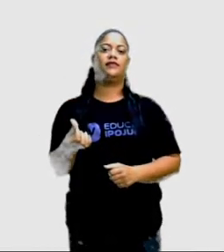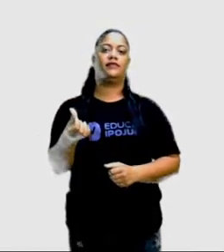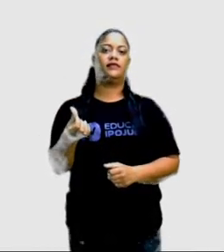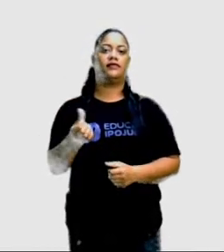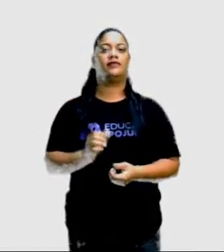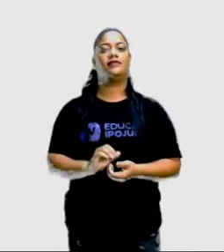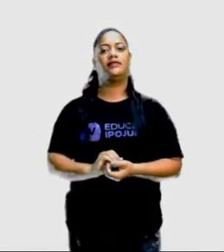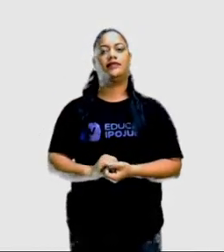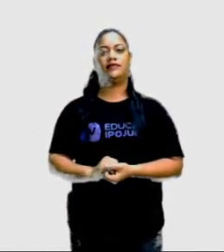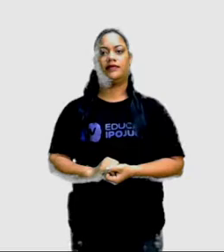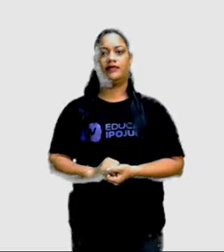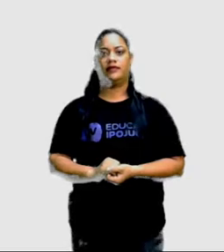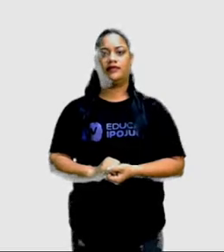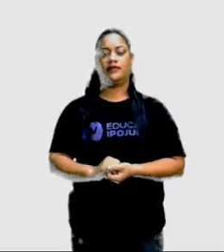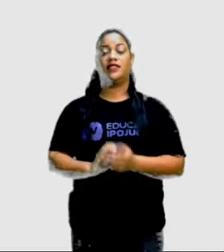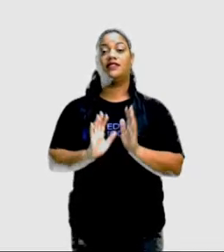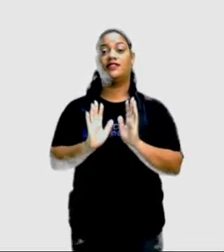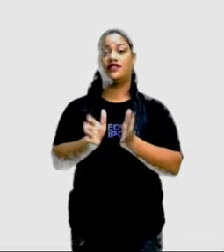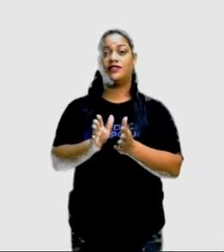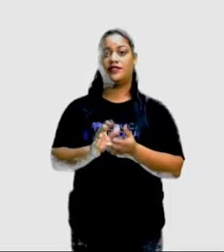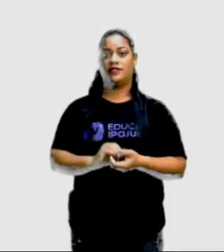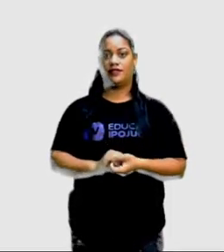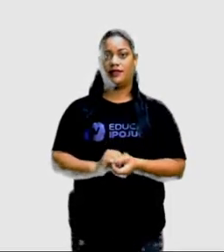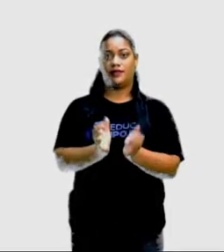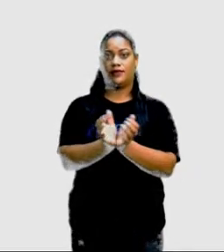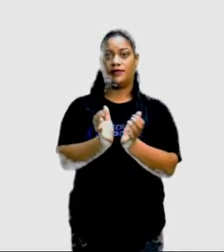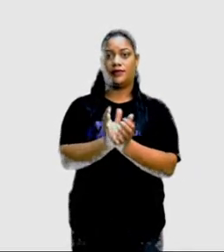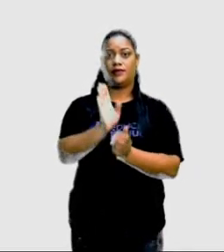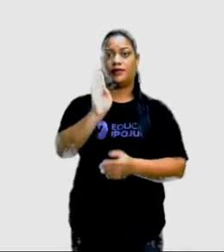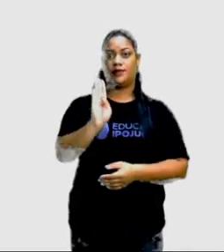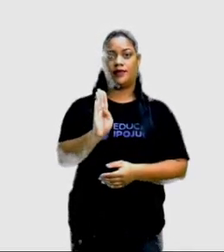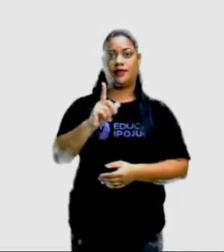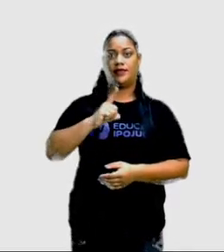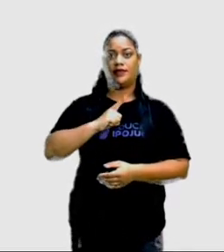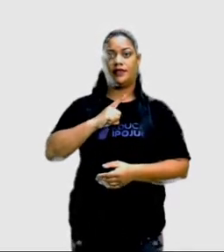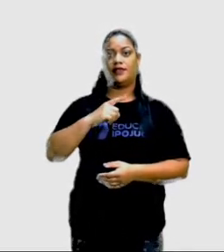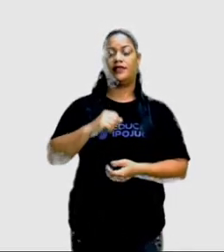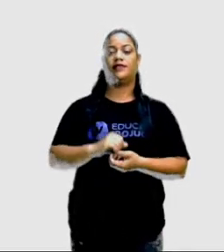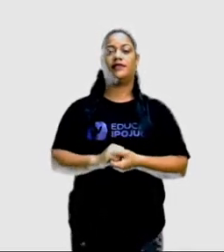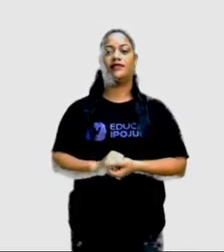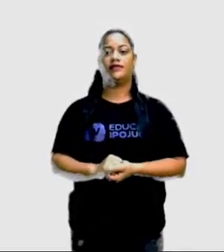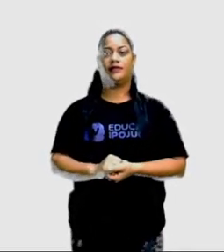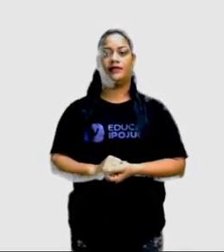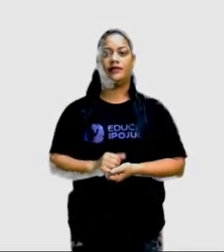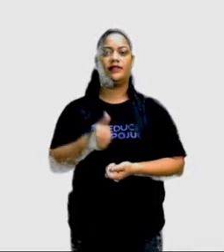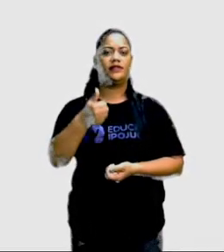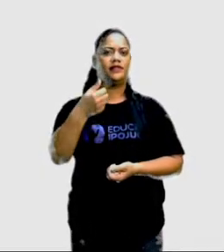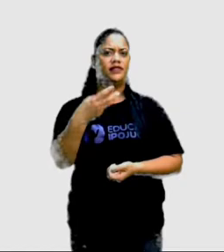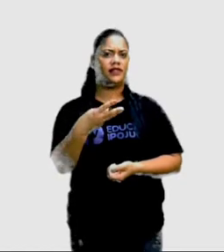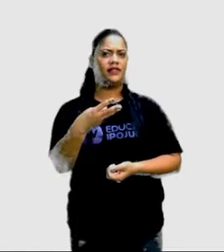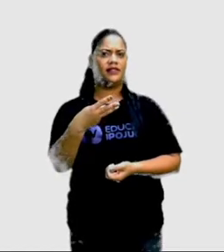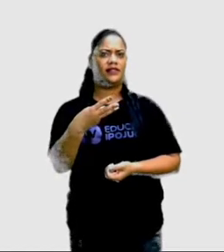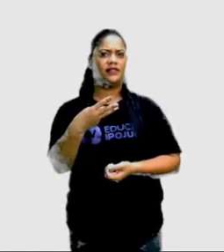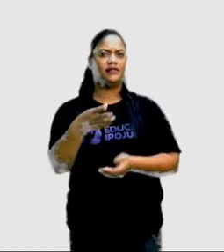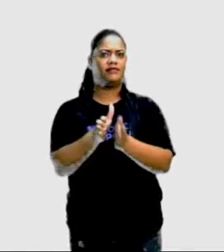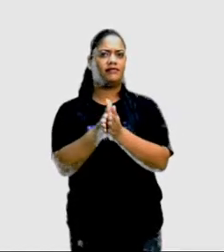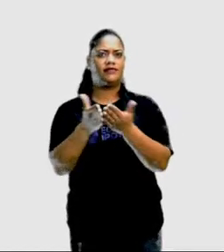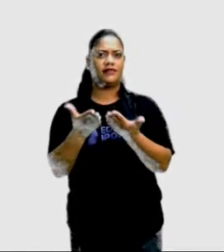6. Já o grupo B tem 13 livros. Como ele pode